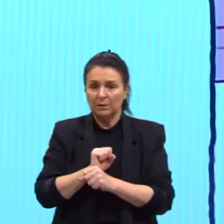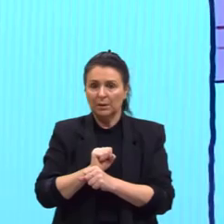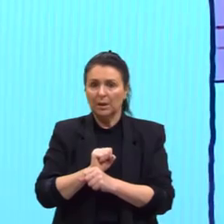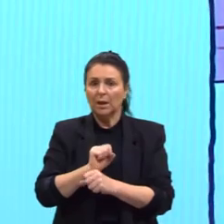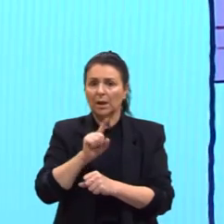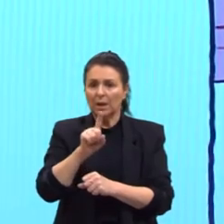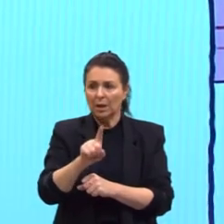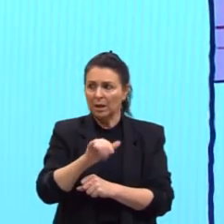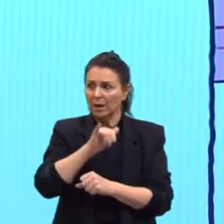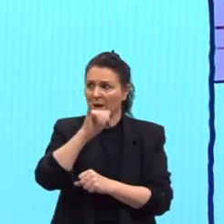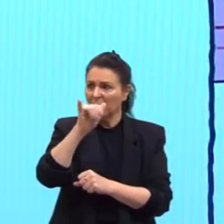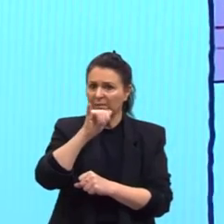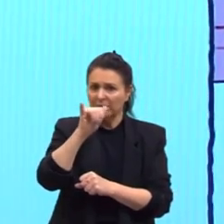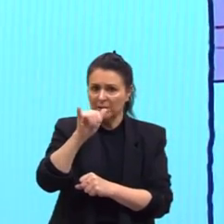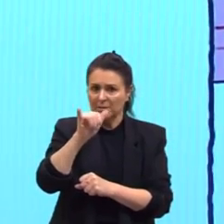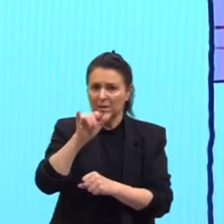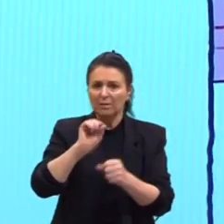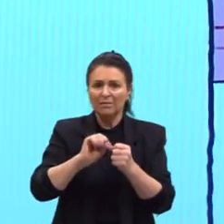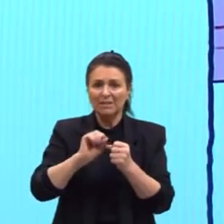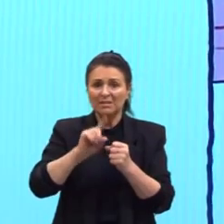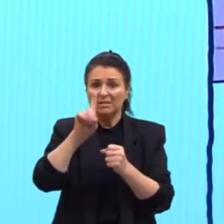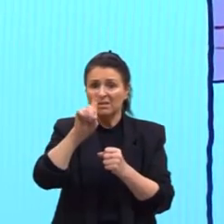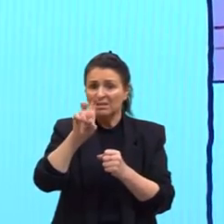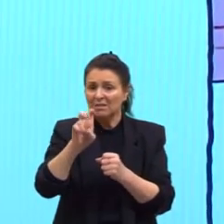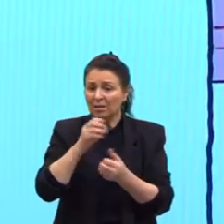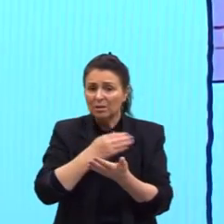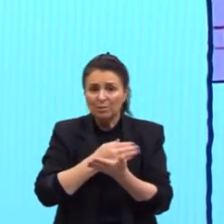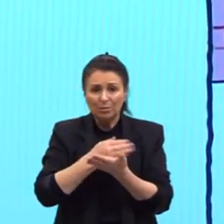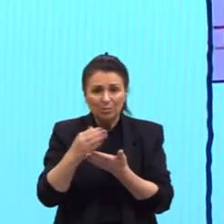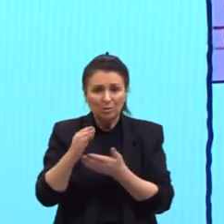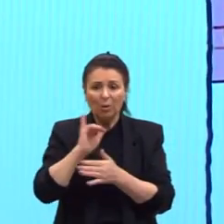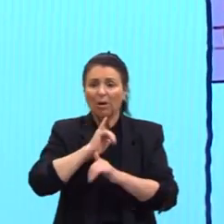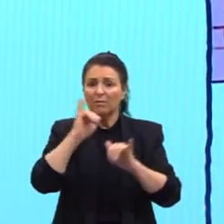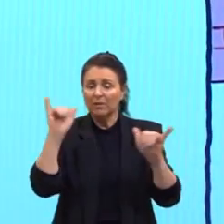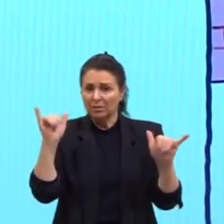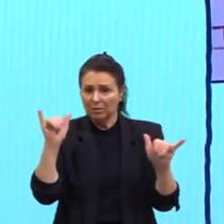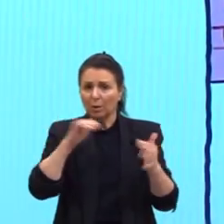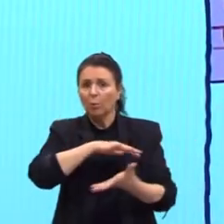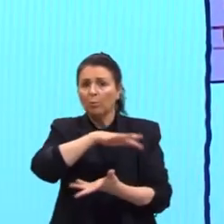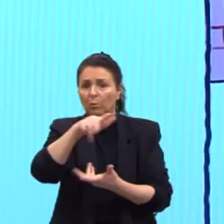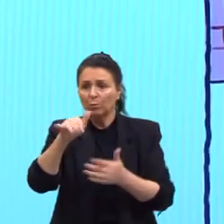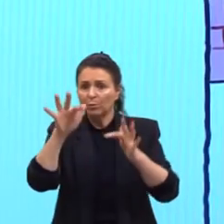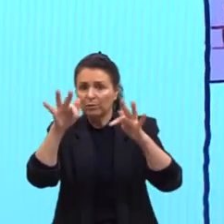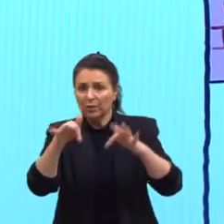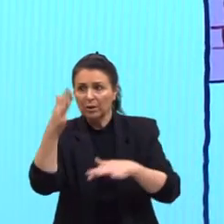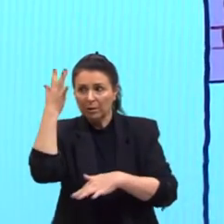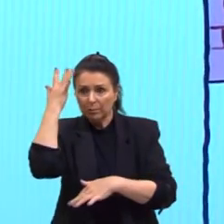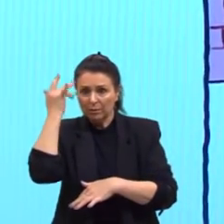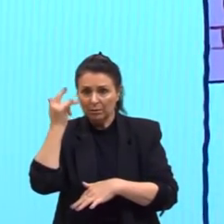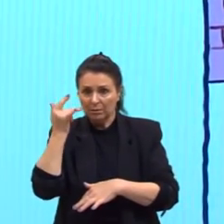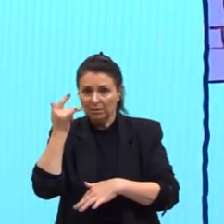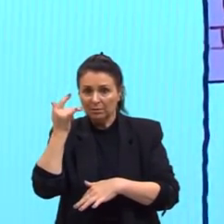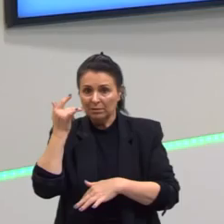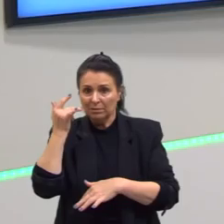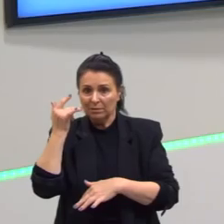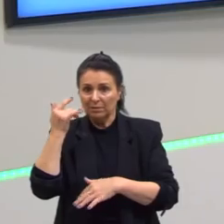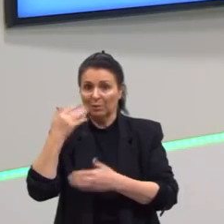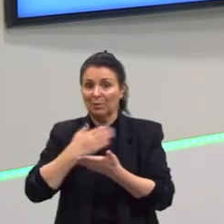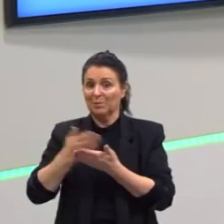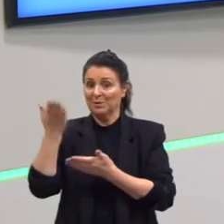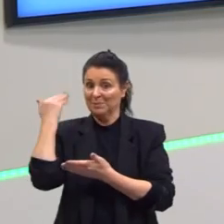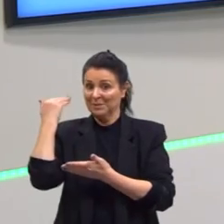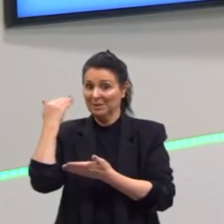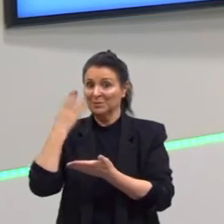segurado aquele catassu por 15 anos começou no passado não terminou e teve uma continuidade no futuro